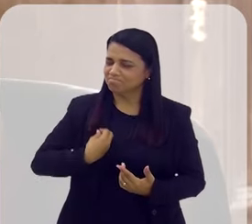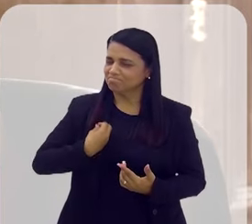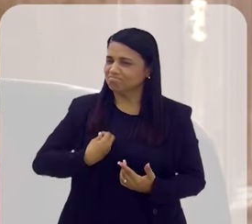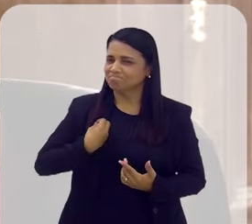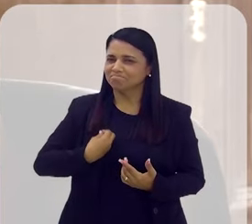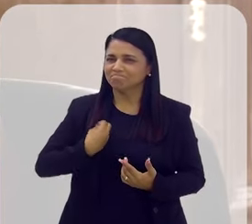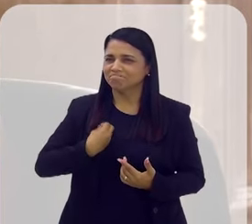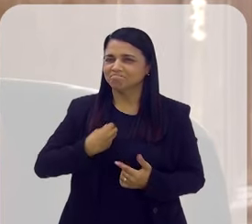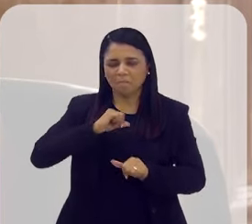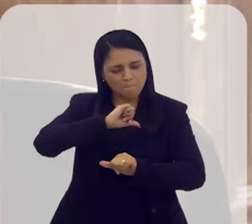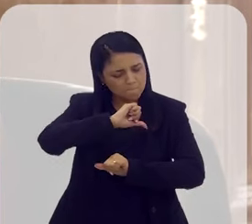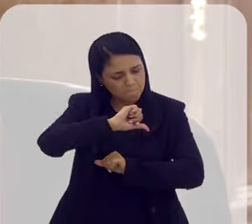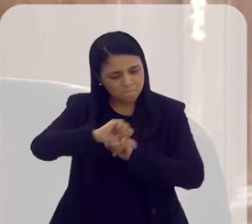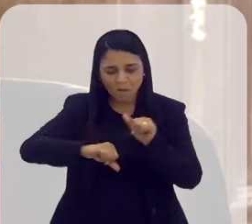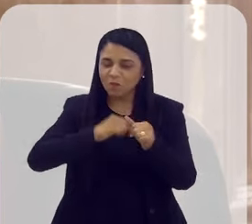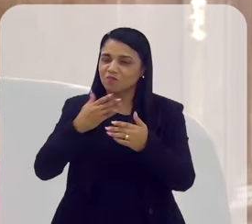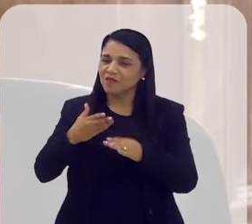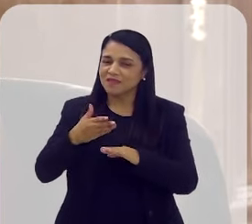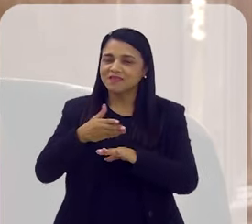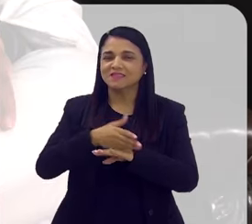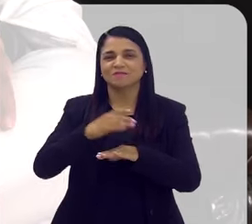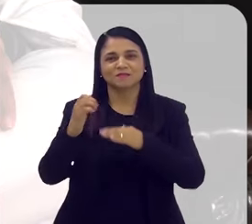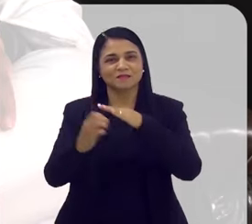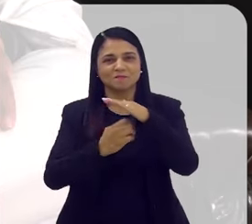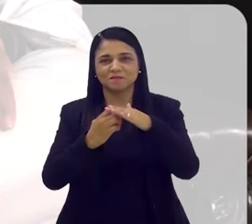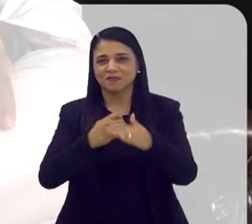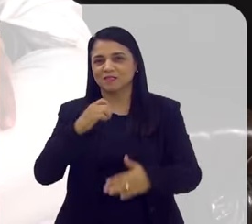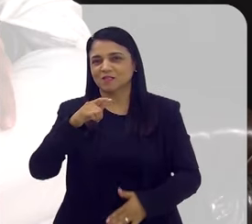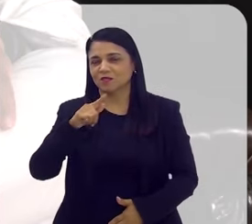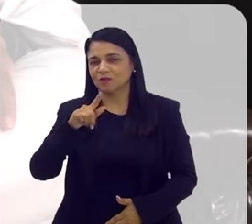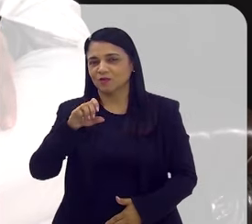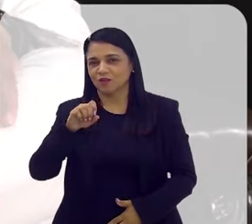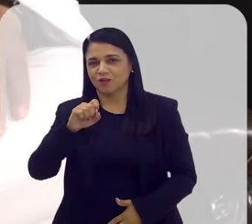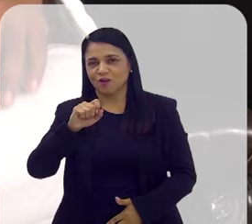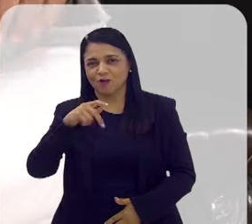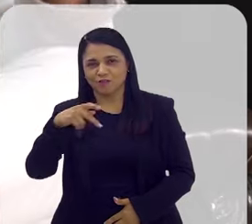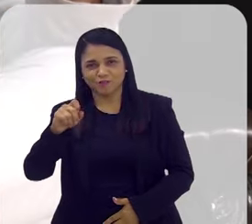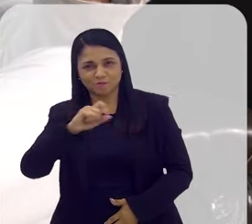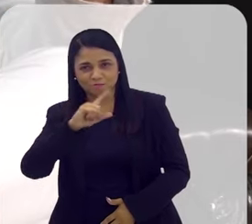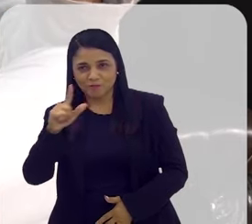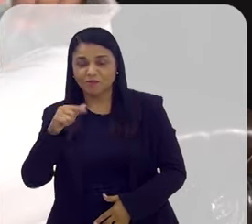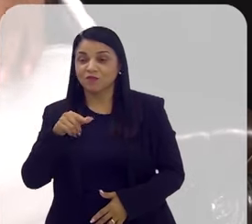forma profunda. Que Foi coisa assim que linda. Nós entramos na Central Gospel. Meu pai,